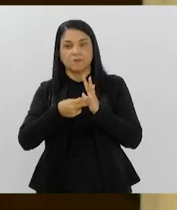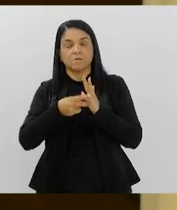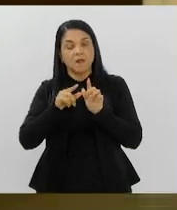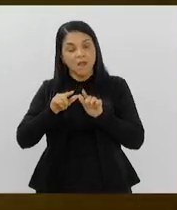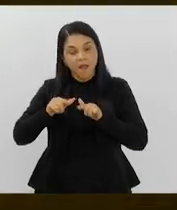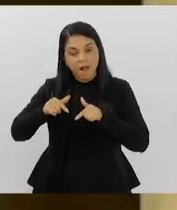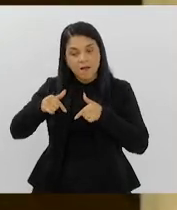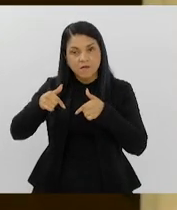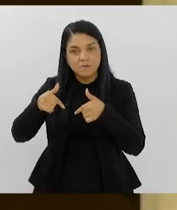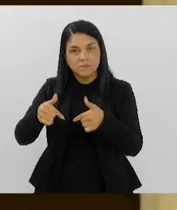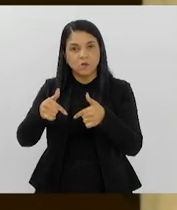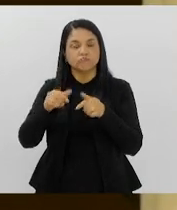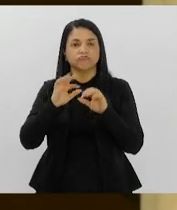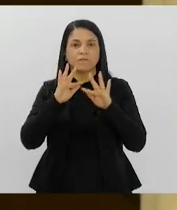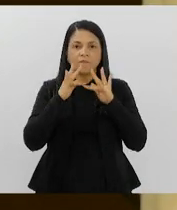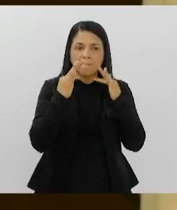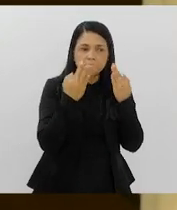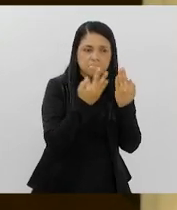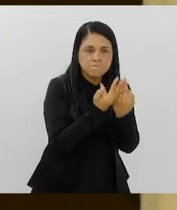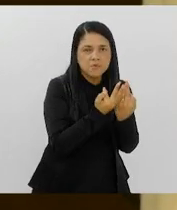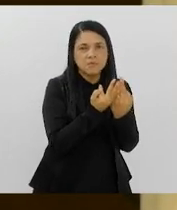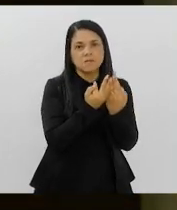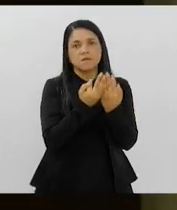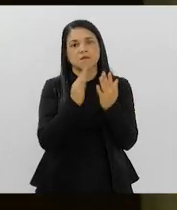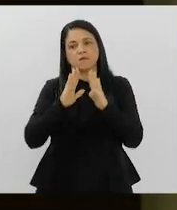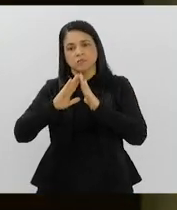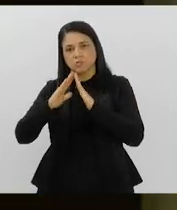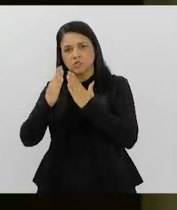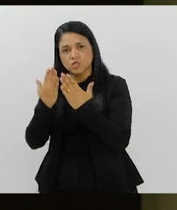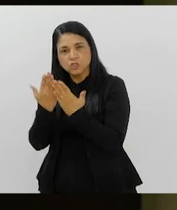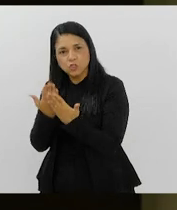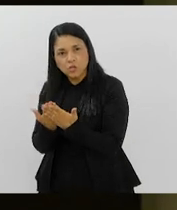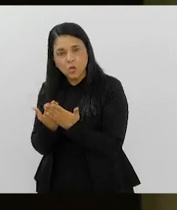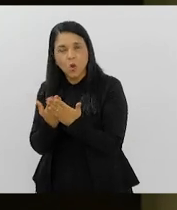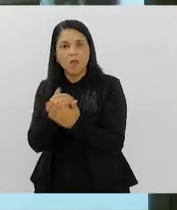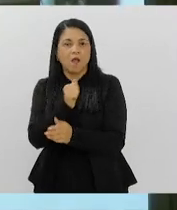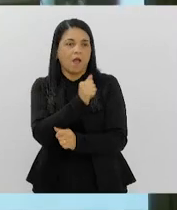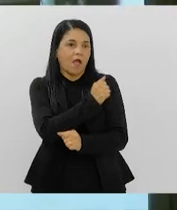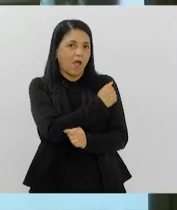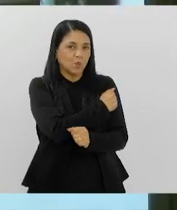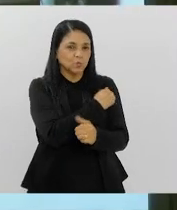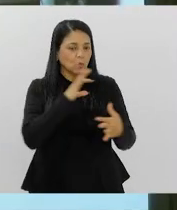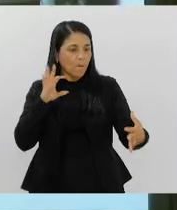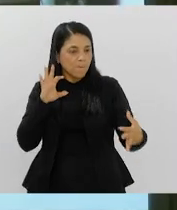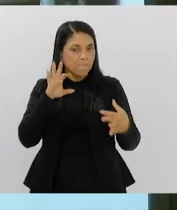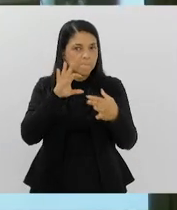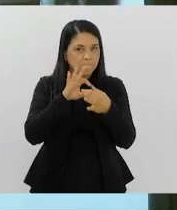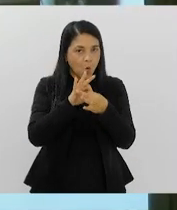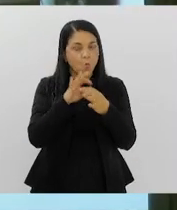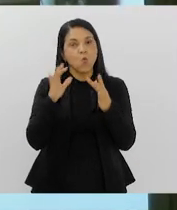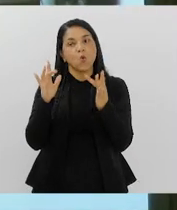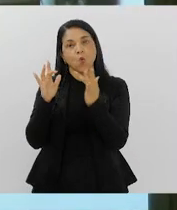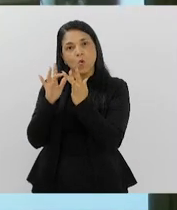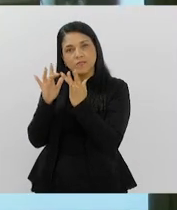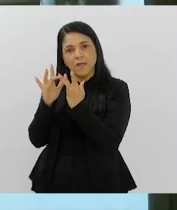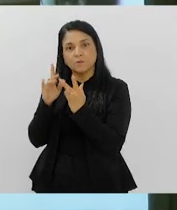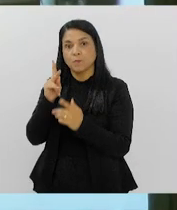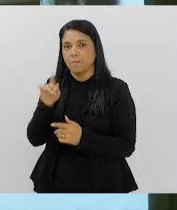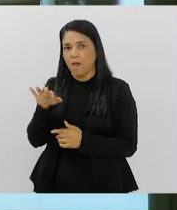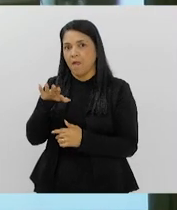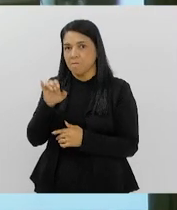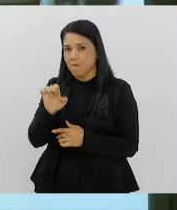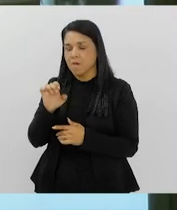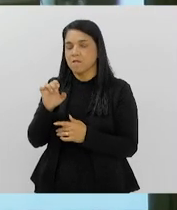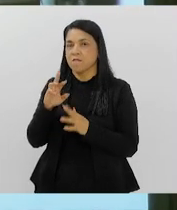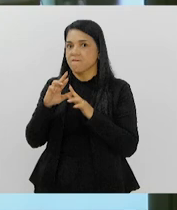que ser com a família, que tem que ser com a escola, que tem que ser com o aluno. Por isso, o contato com os pais é tão importante.